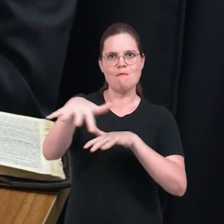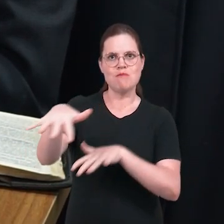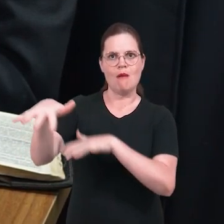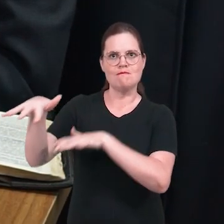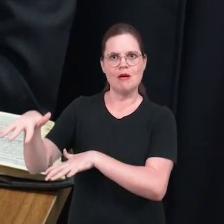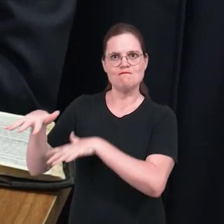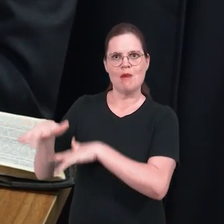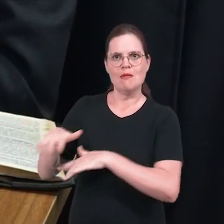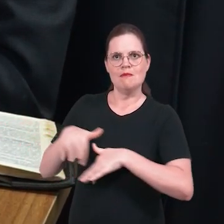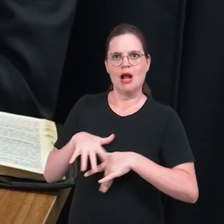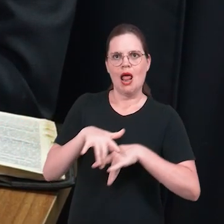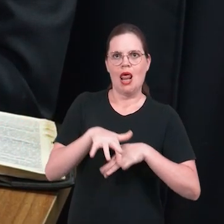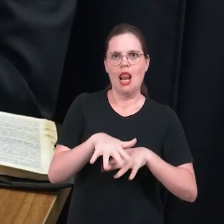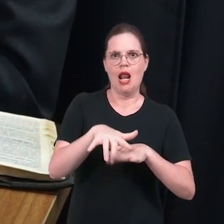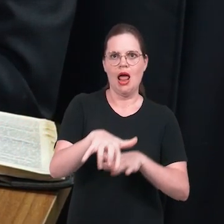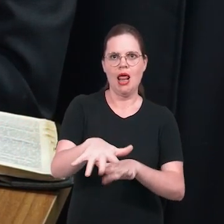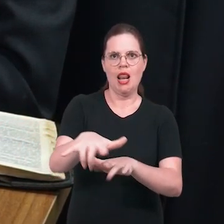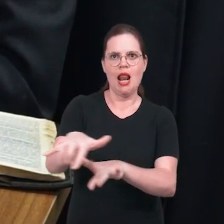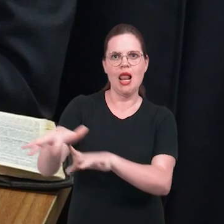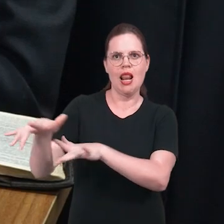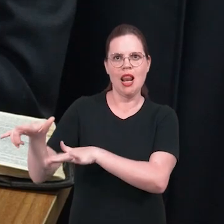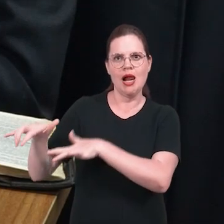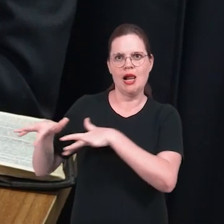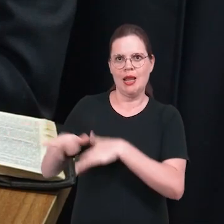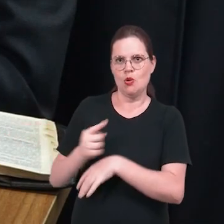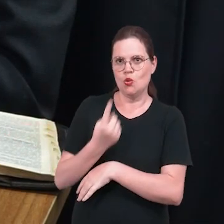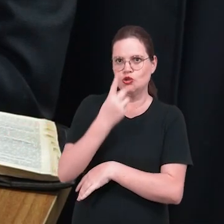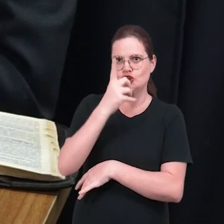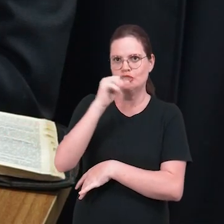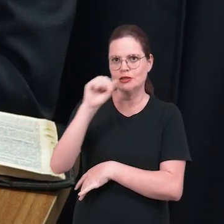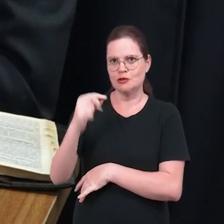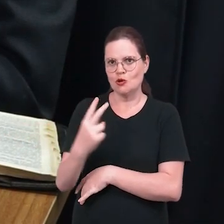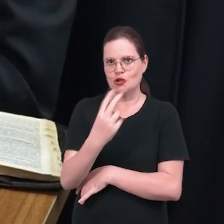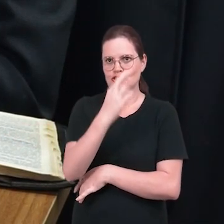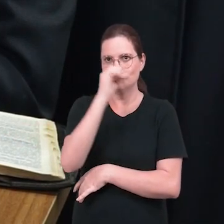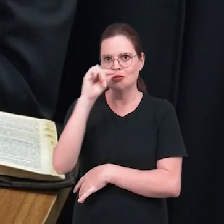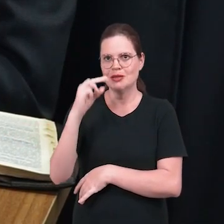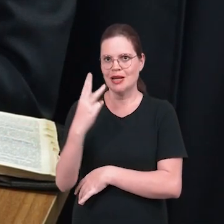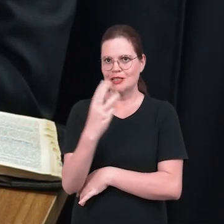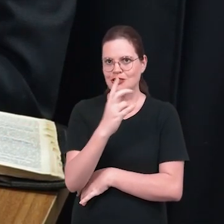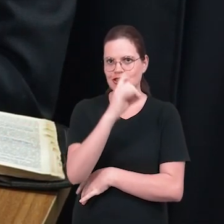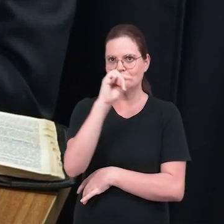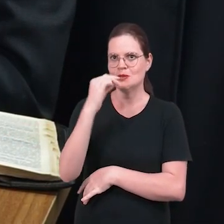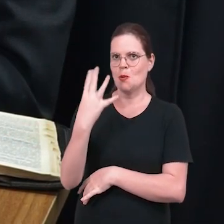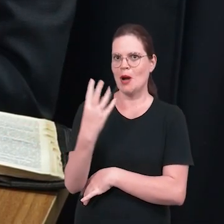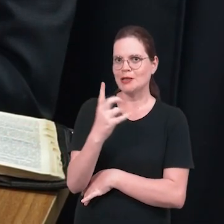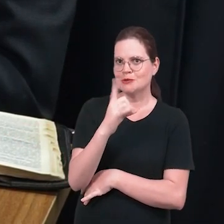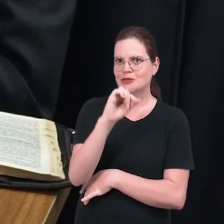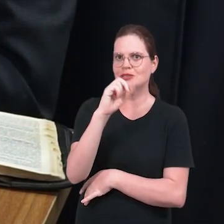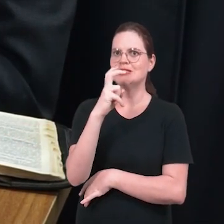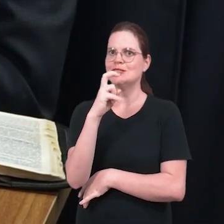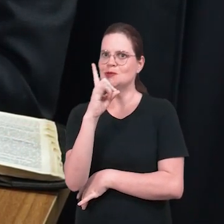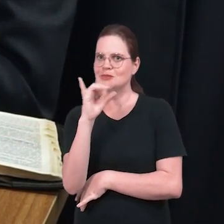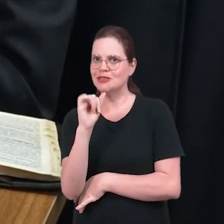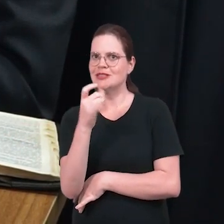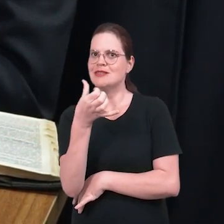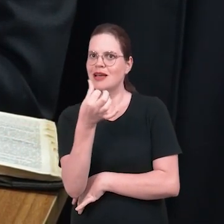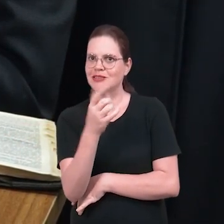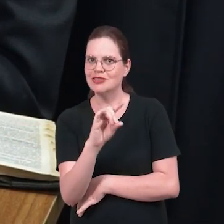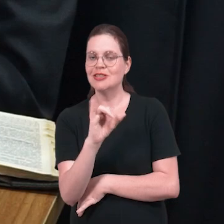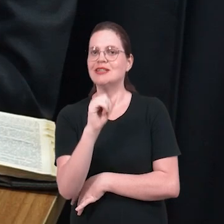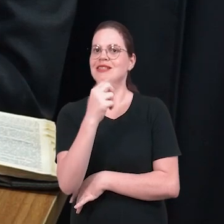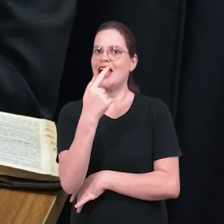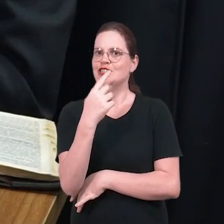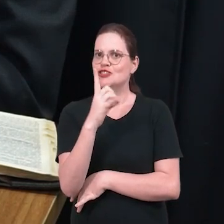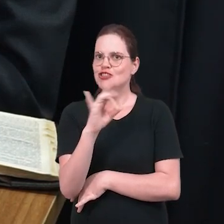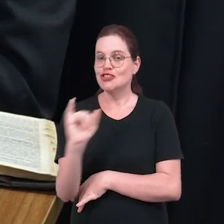revelando. Porque é assim que a igreja hoje vive, por revelação. Se não for por revelação, não tem um homem,